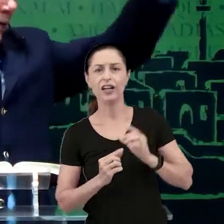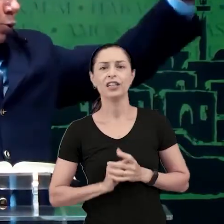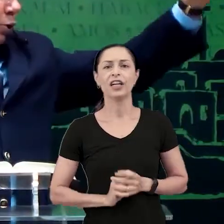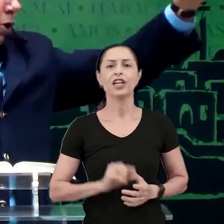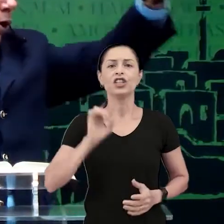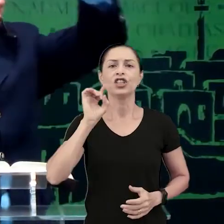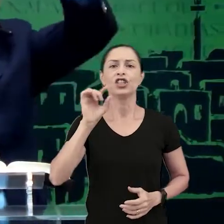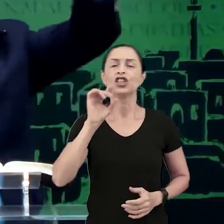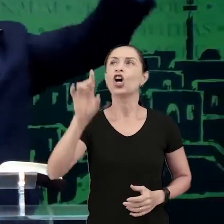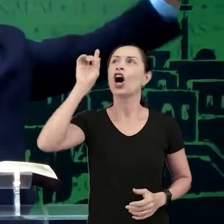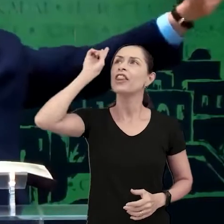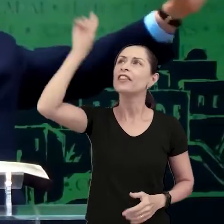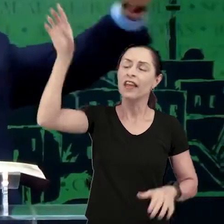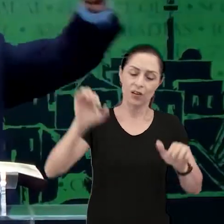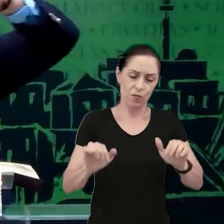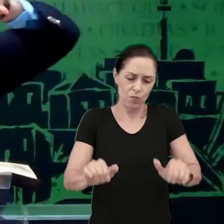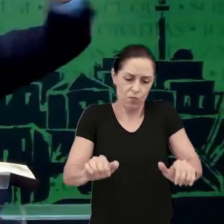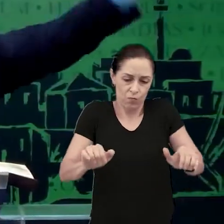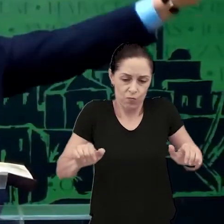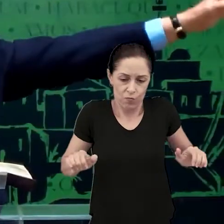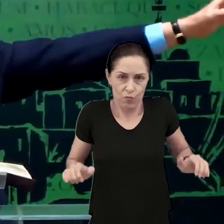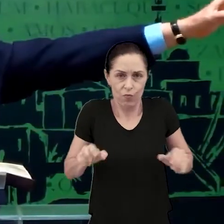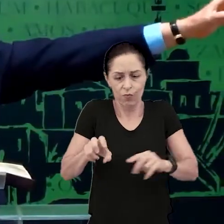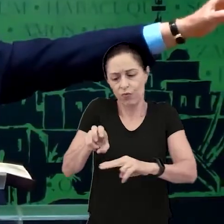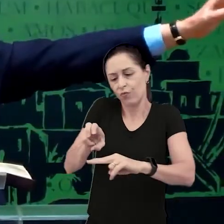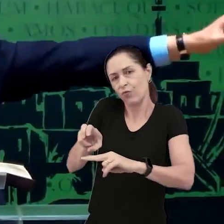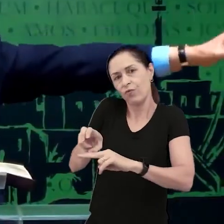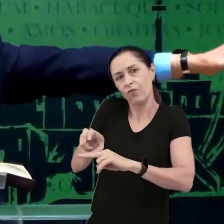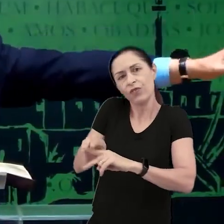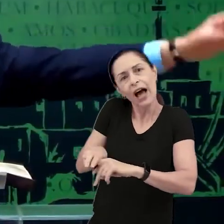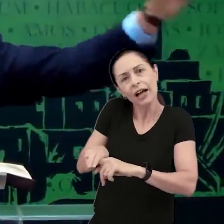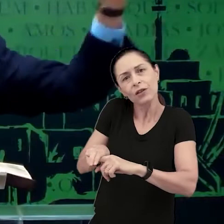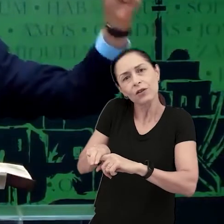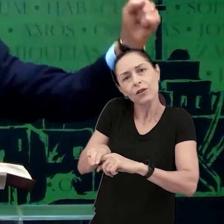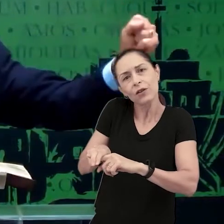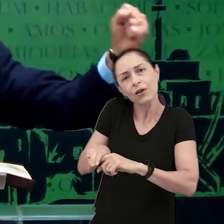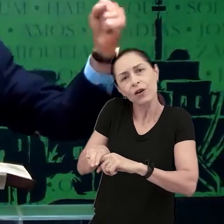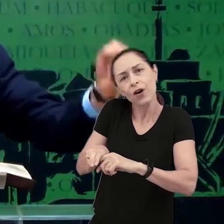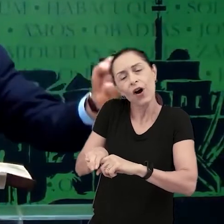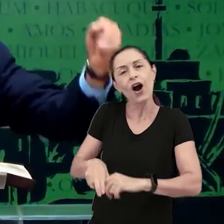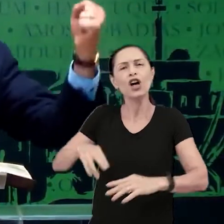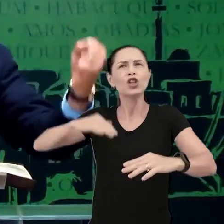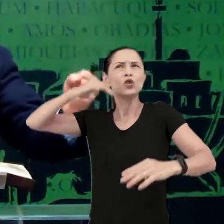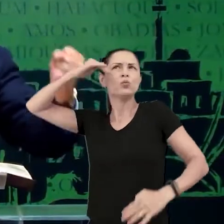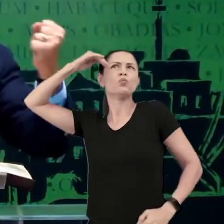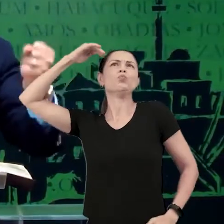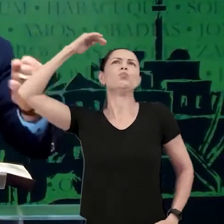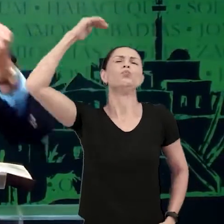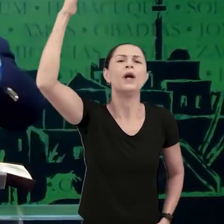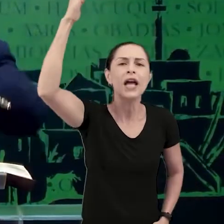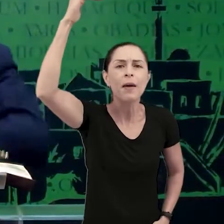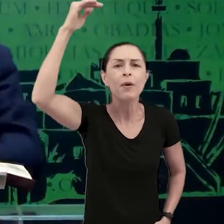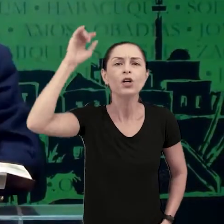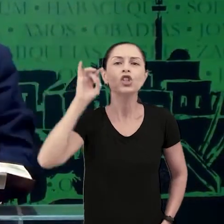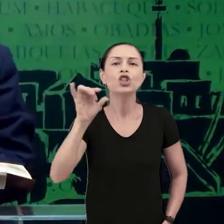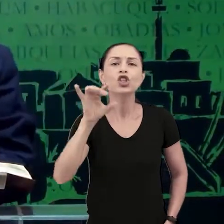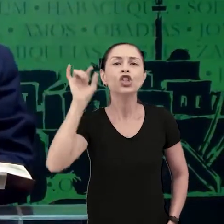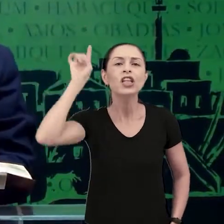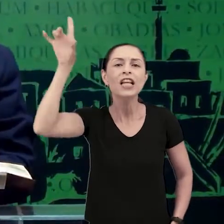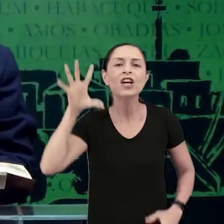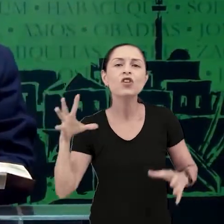está assentado no trono, só Ele governa as nações, só Ele reina supremo, só Ele pode resgatar o seu